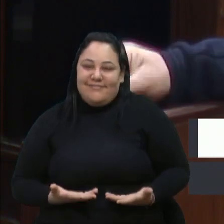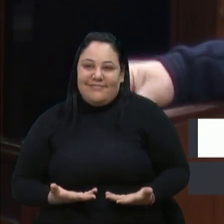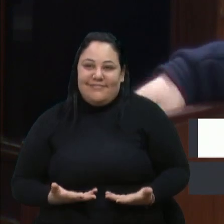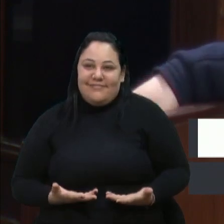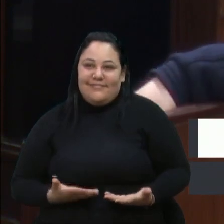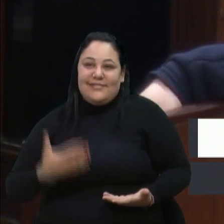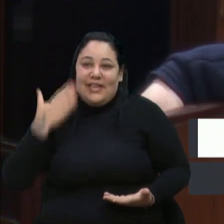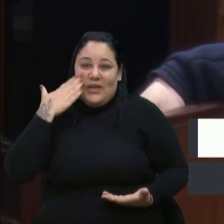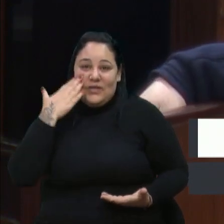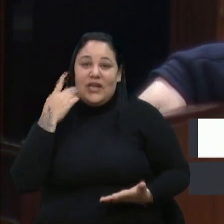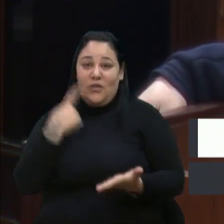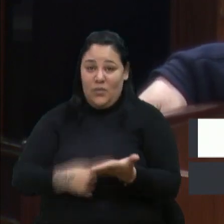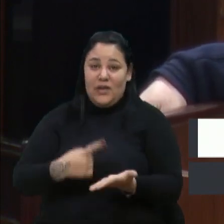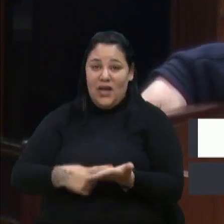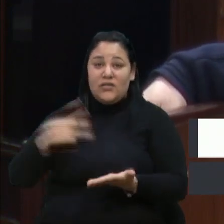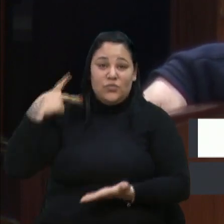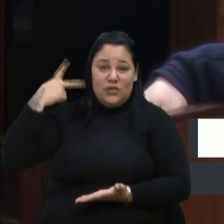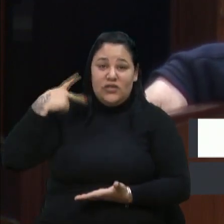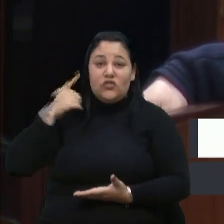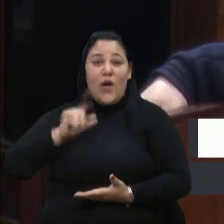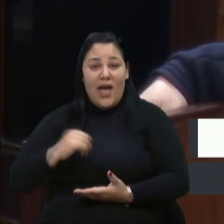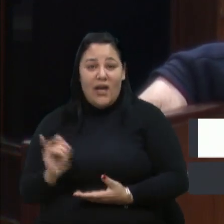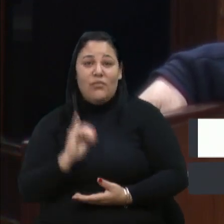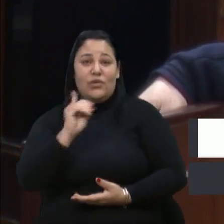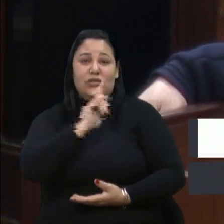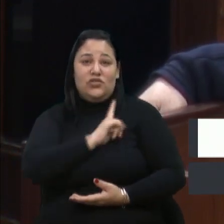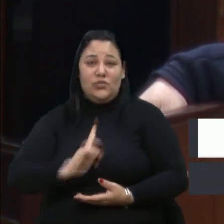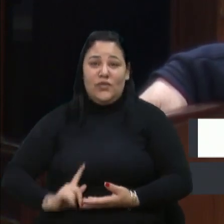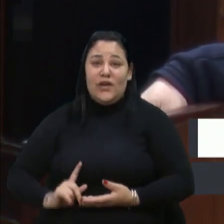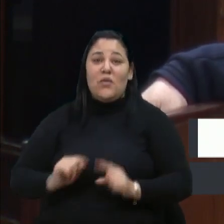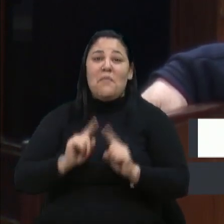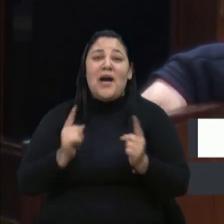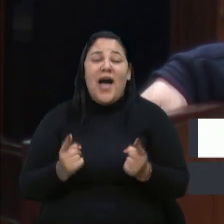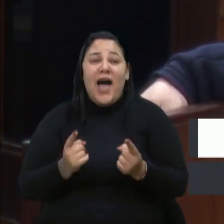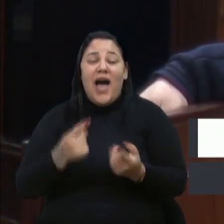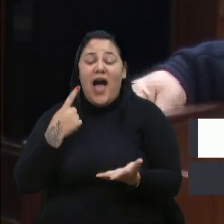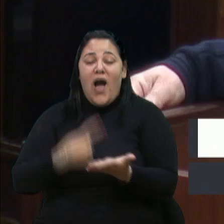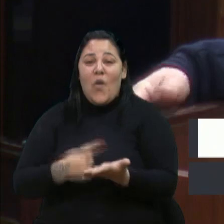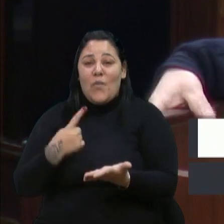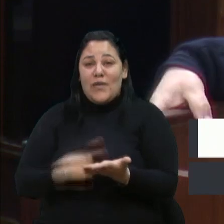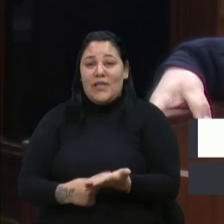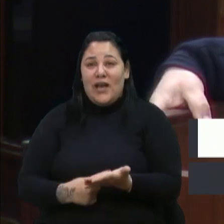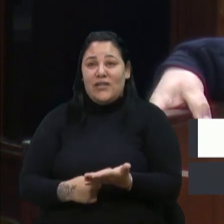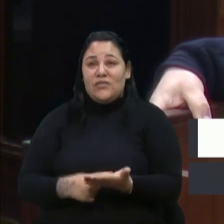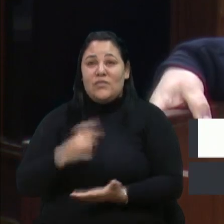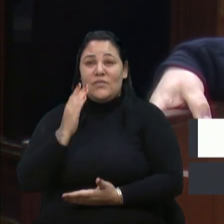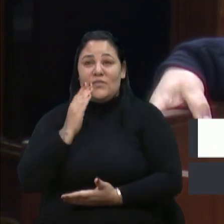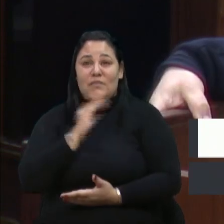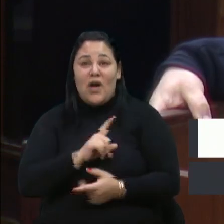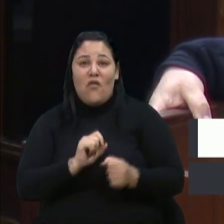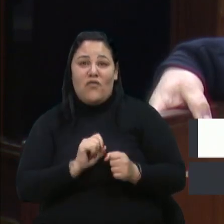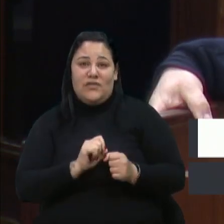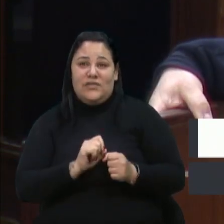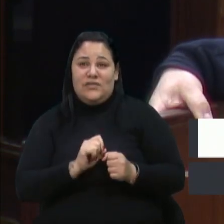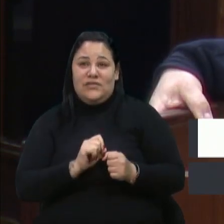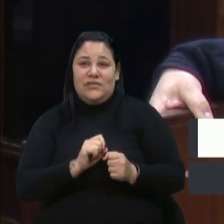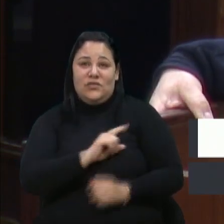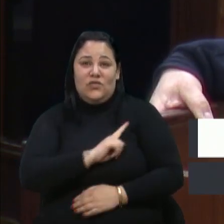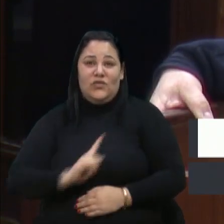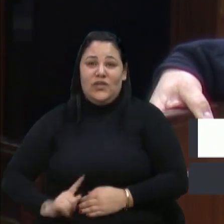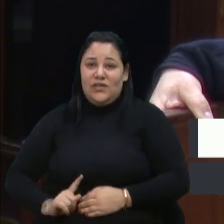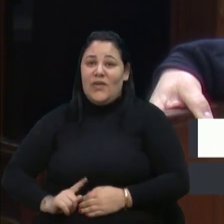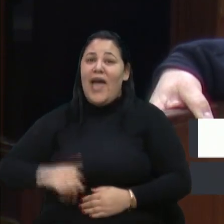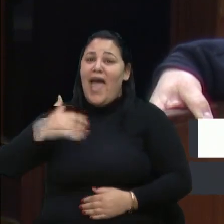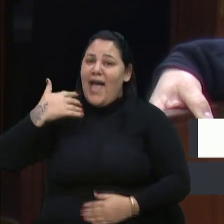que acordos políticos são importantes num governo, mas talvez acordos políticos mal feitos num governo custa muito